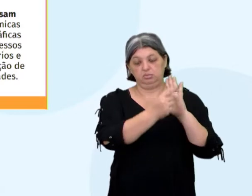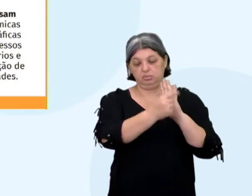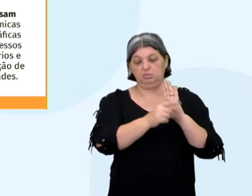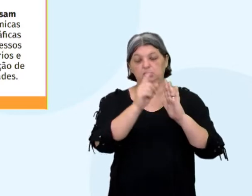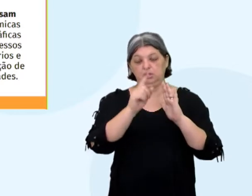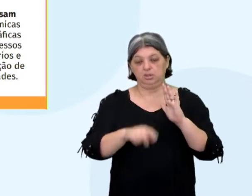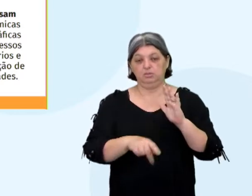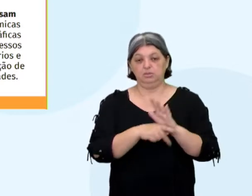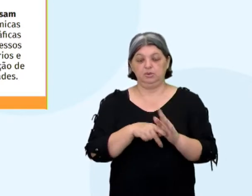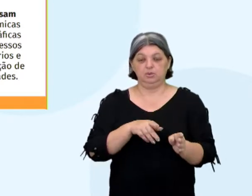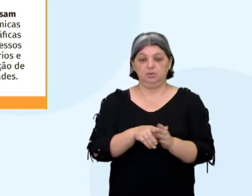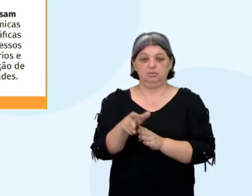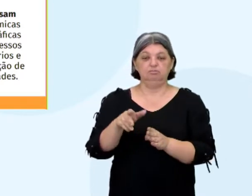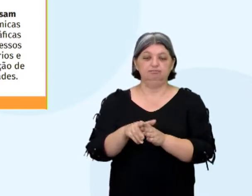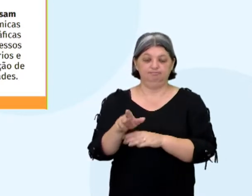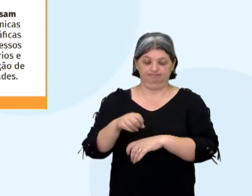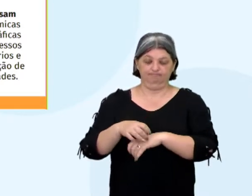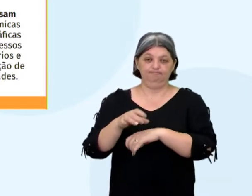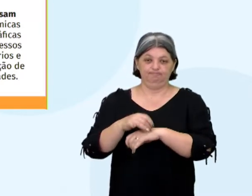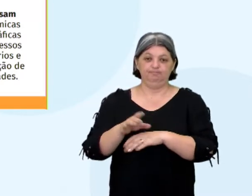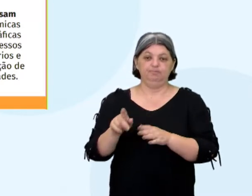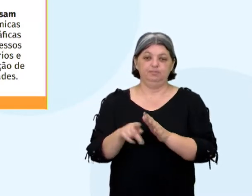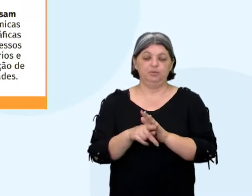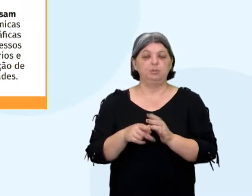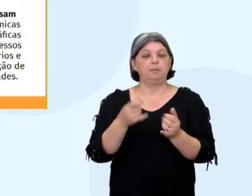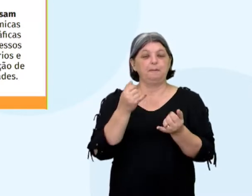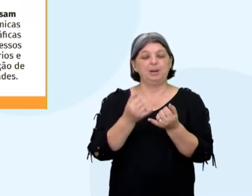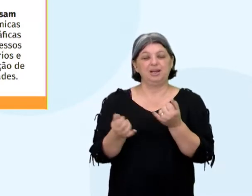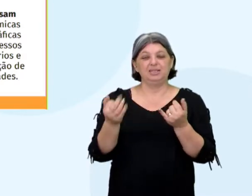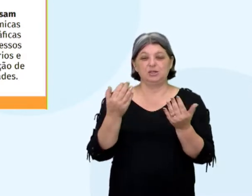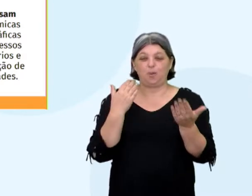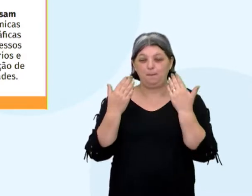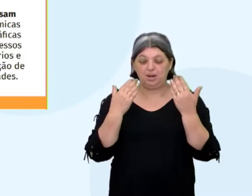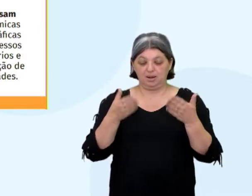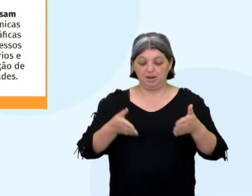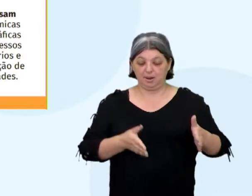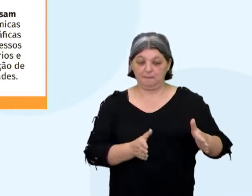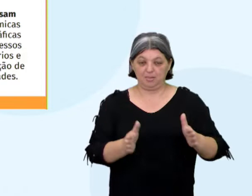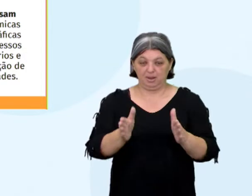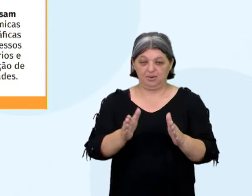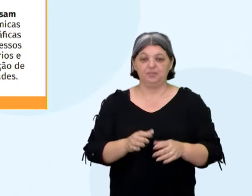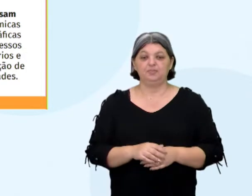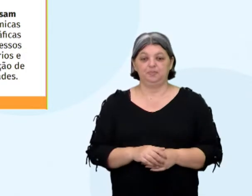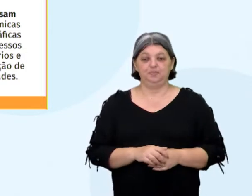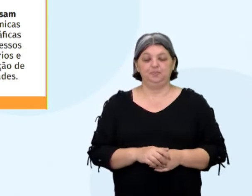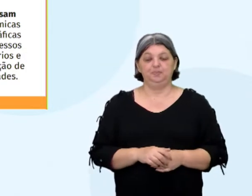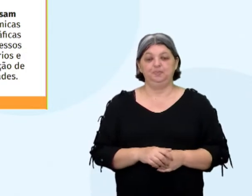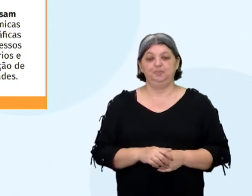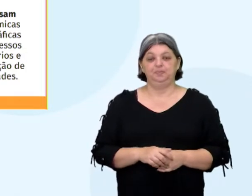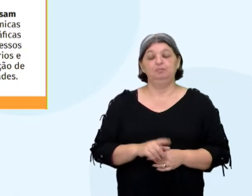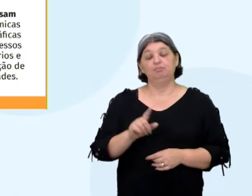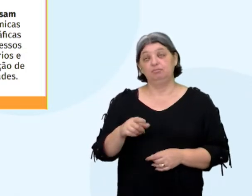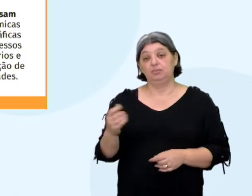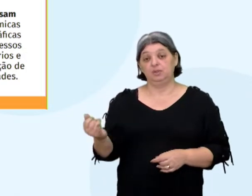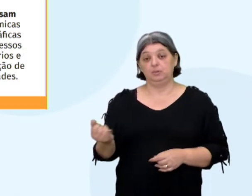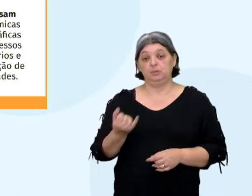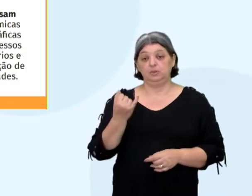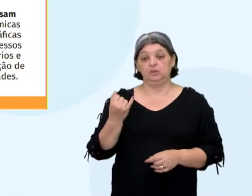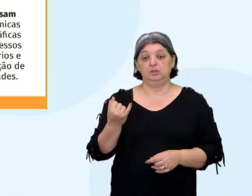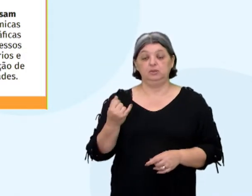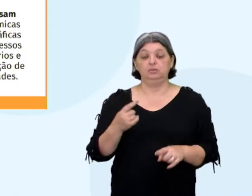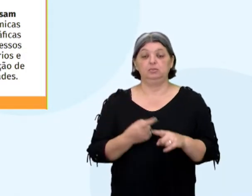caminho que a gente segue, né? São as trilhas, vamos dizer assim. E o quadro integrador é sempre muito importante, por quê? Porque